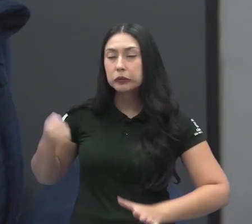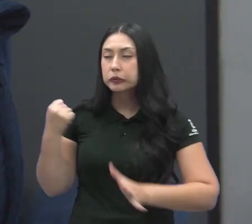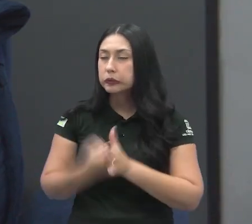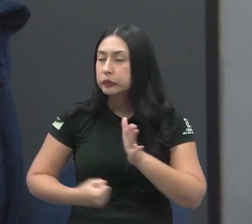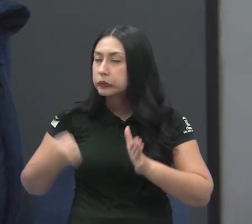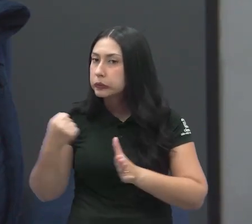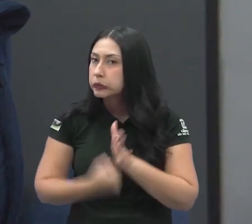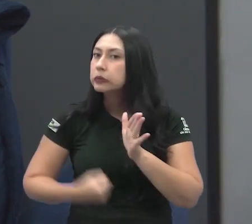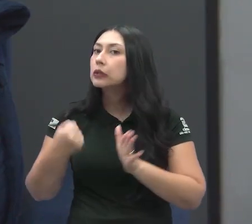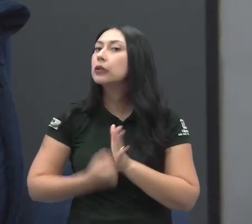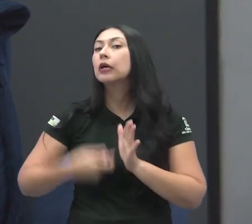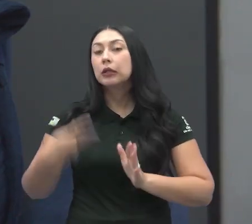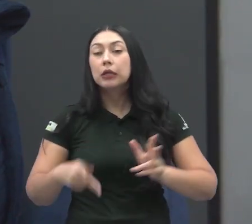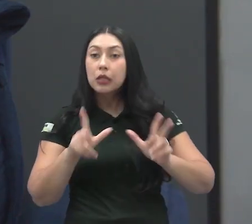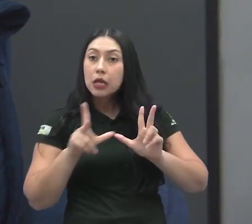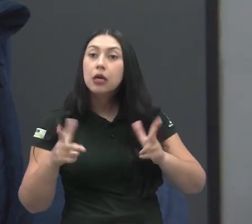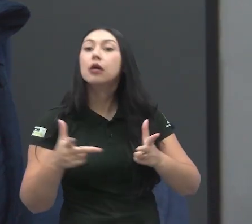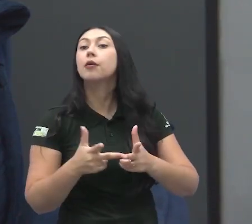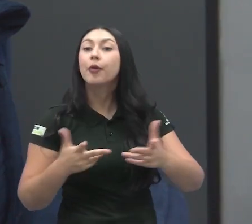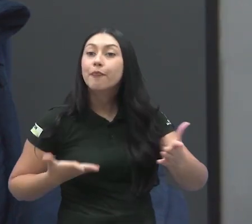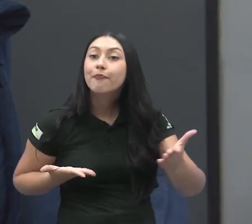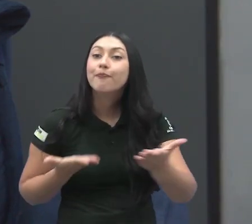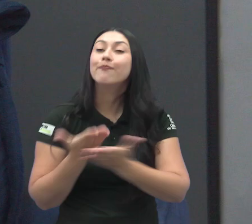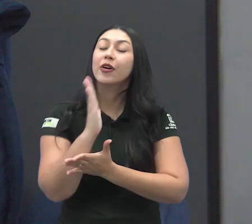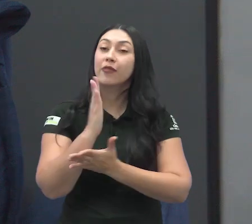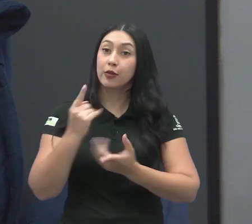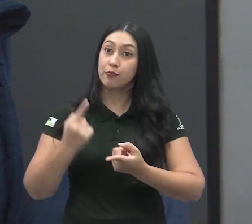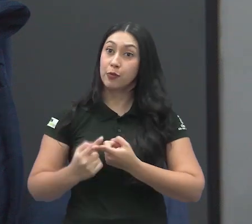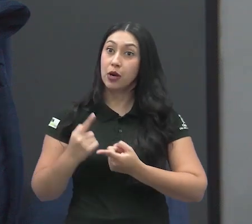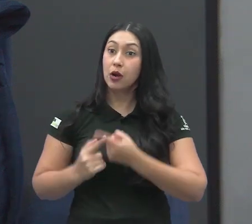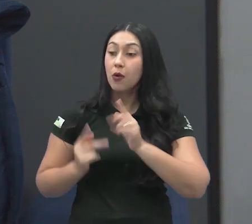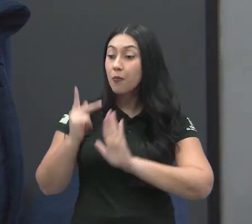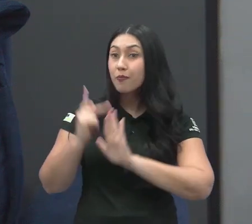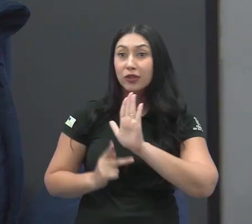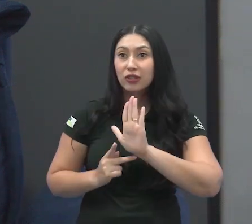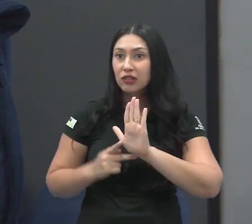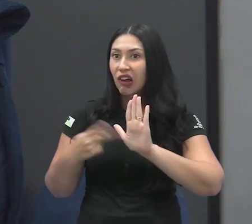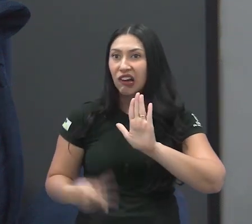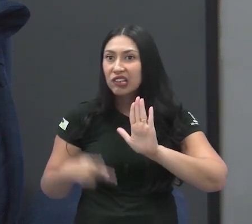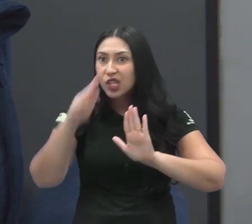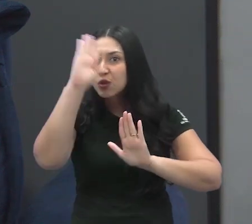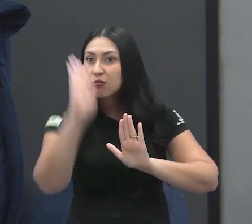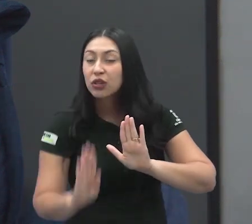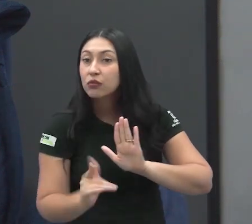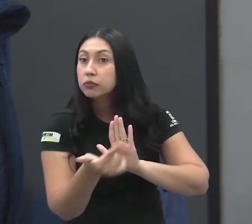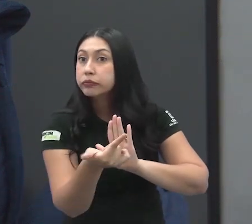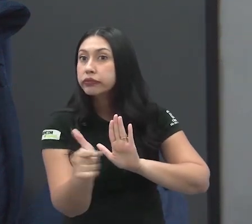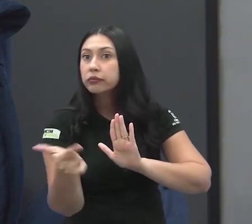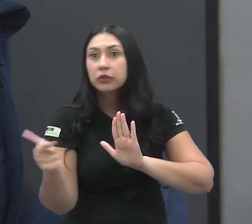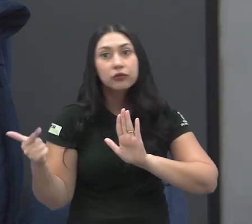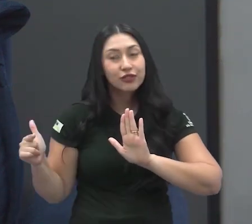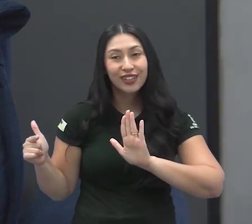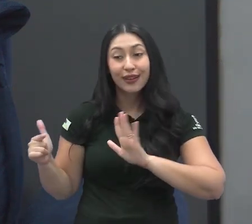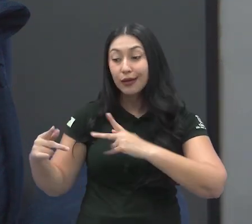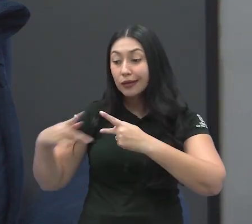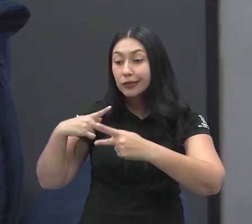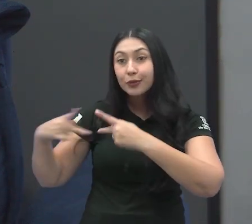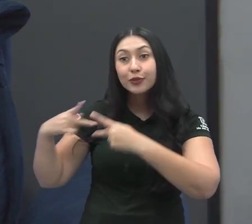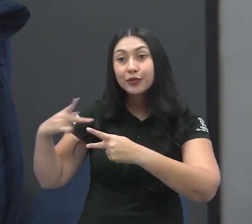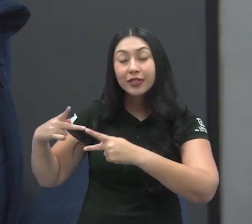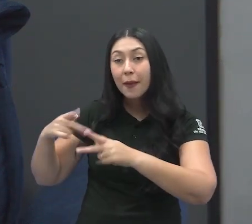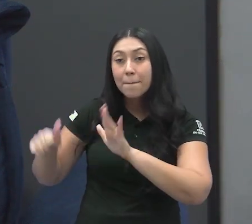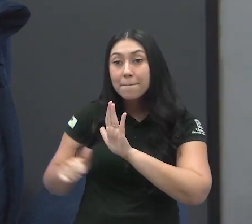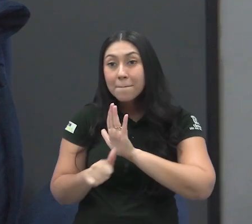muito grande aqui nessa casa para a gente conseguir aprovar, até porque é um projeto que não existia a nível de Brasil. São José dos Campos é a